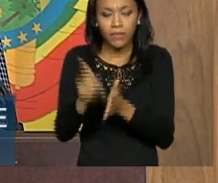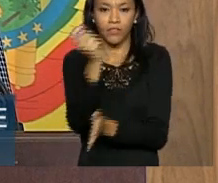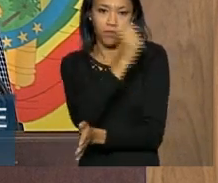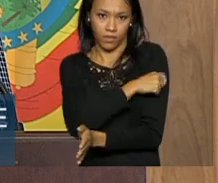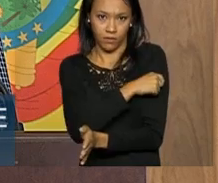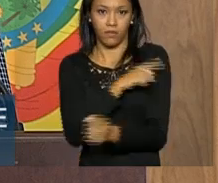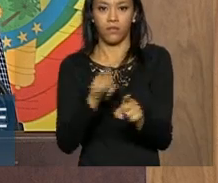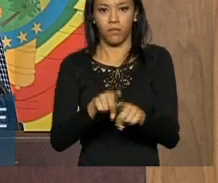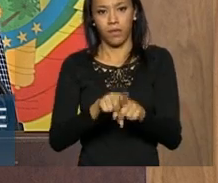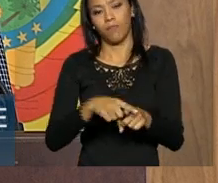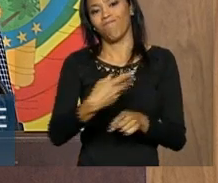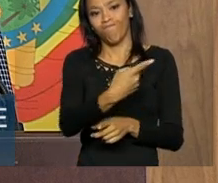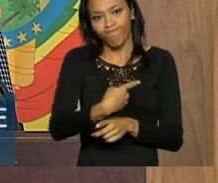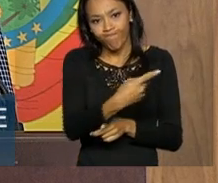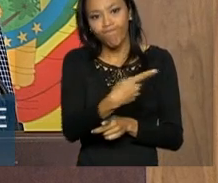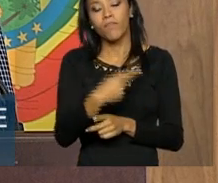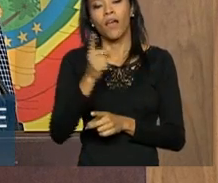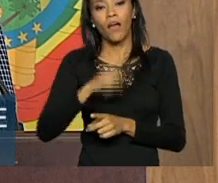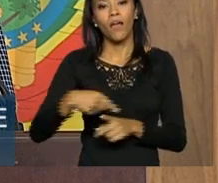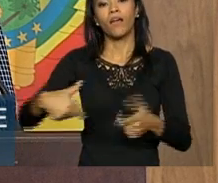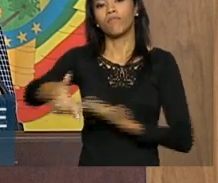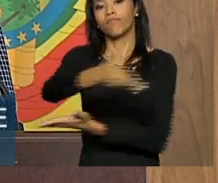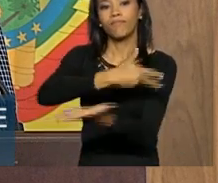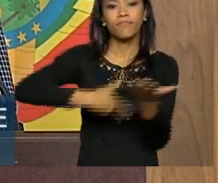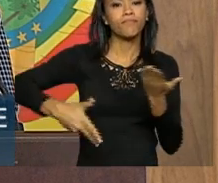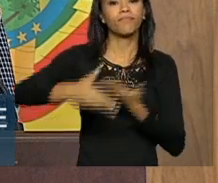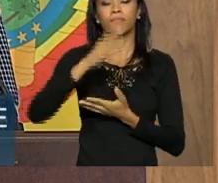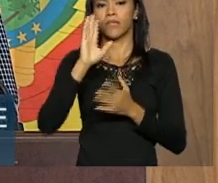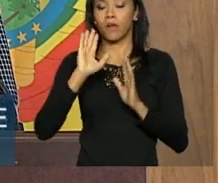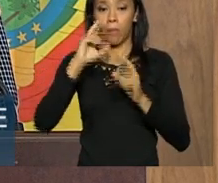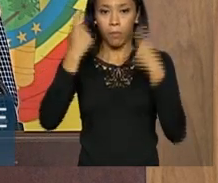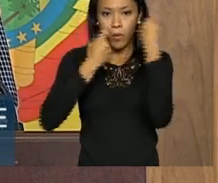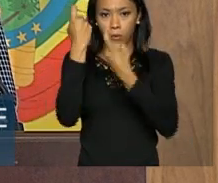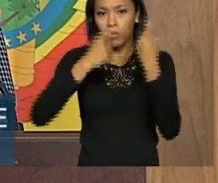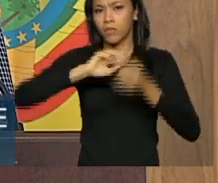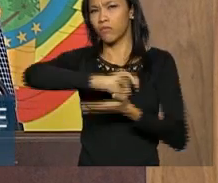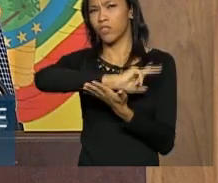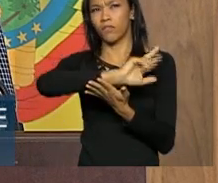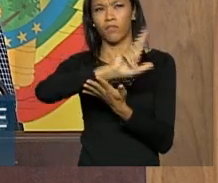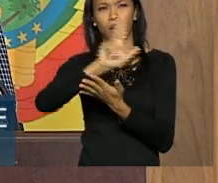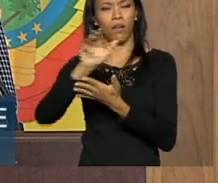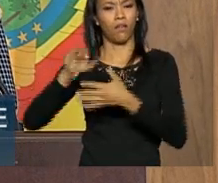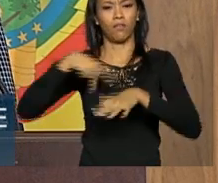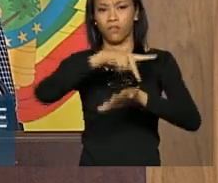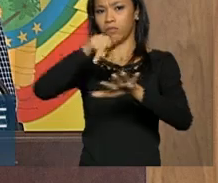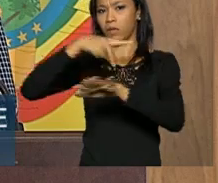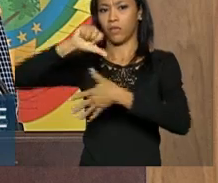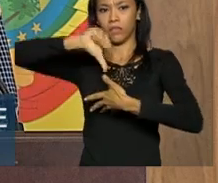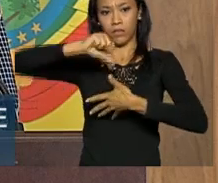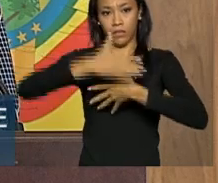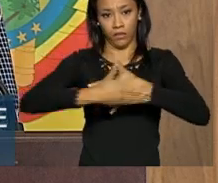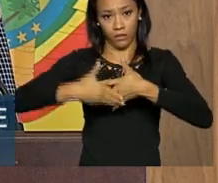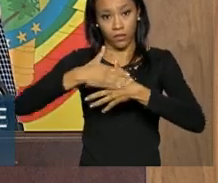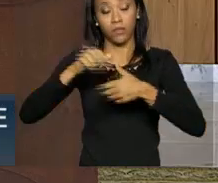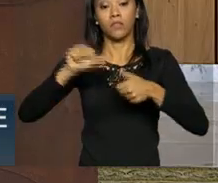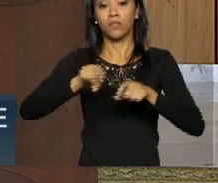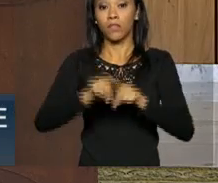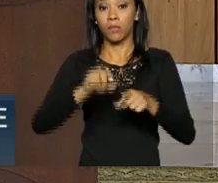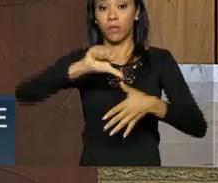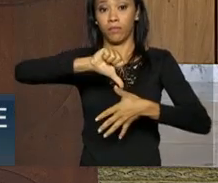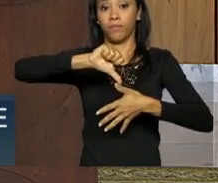tarefa necessariamente coletiva de todos os países, aqui da América do Sul e da América Latina.